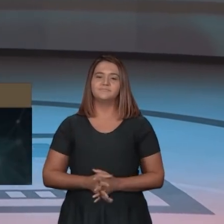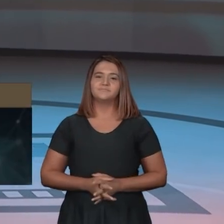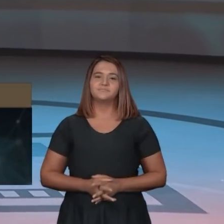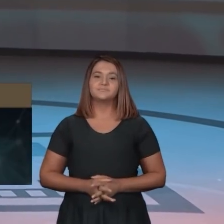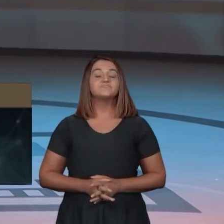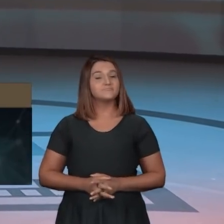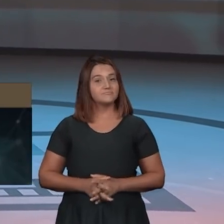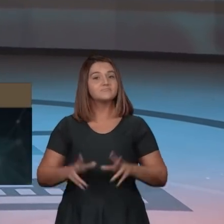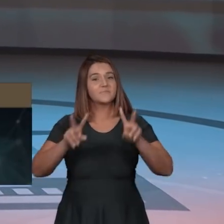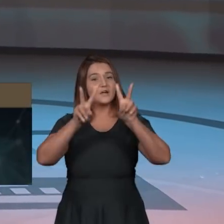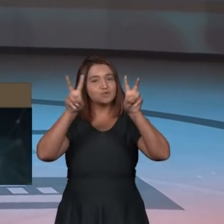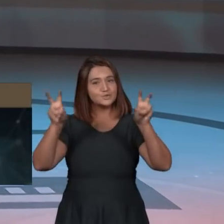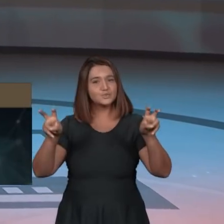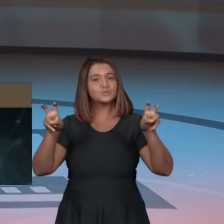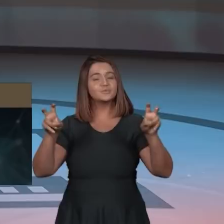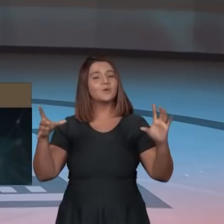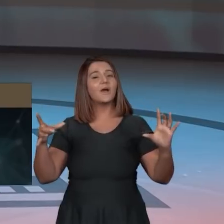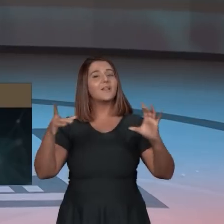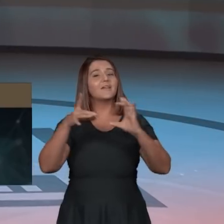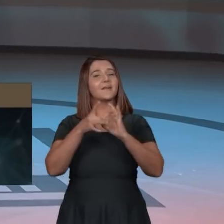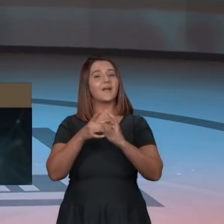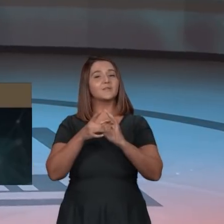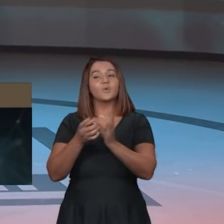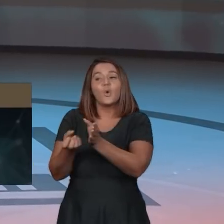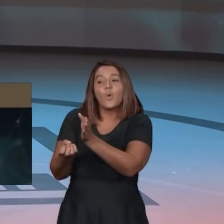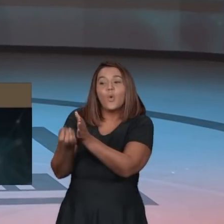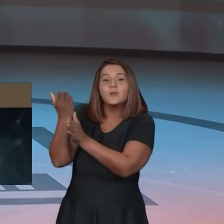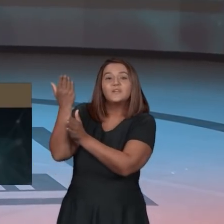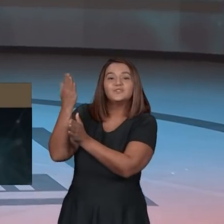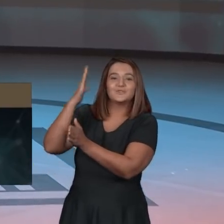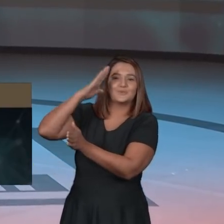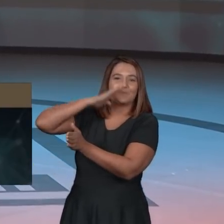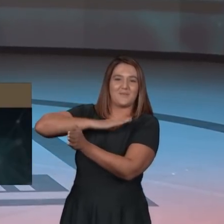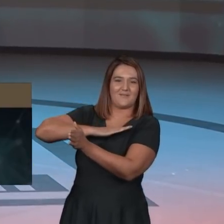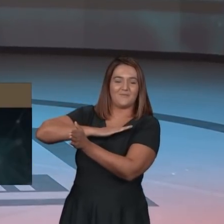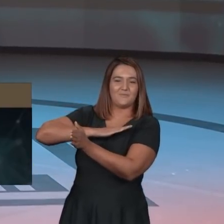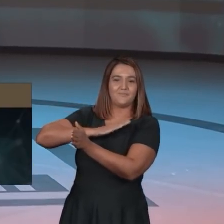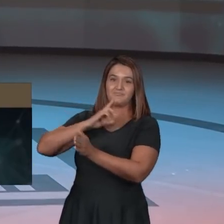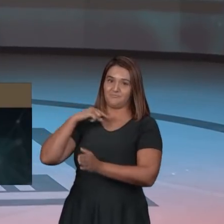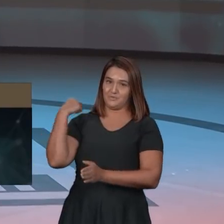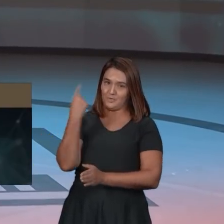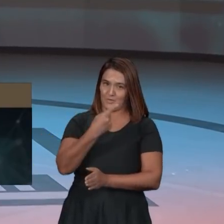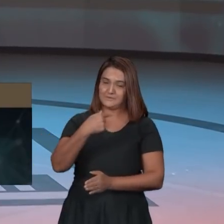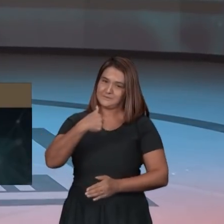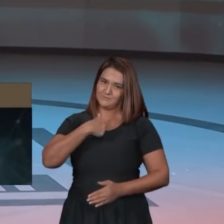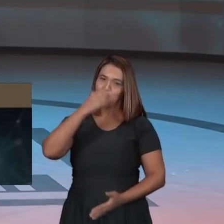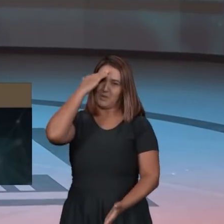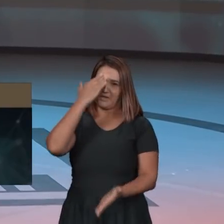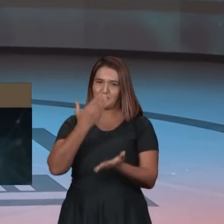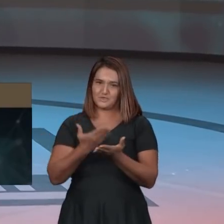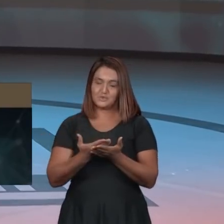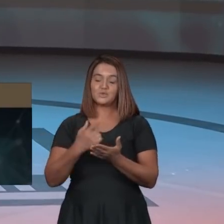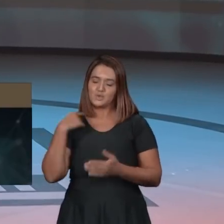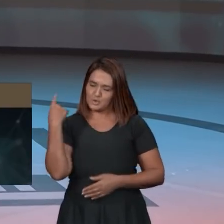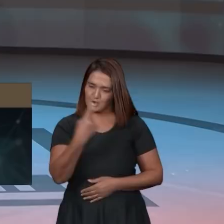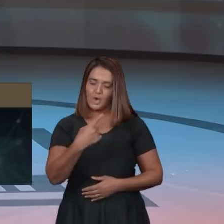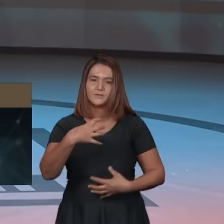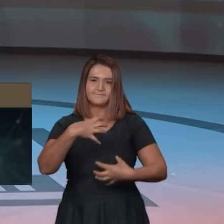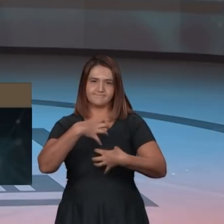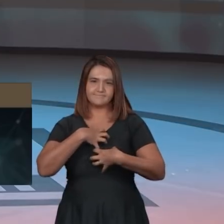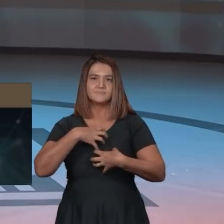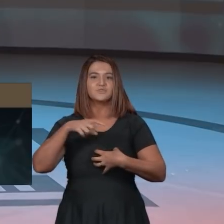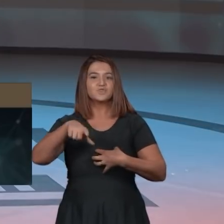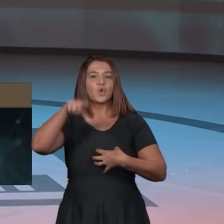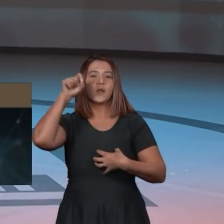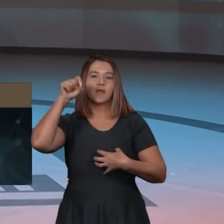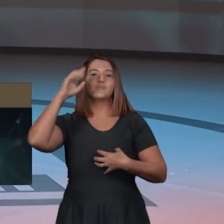esse assunto ele está ligado com a origem do mal. Nós, segundo o que eu acredito, escolhemos o mal no universo, por